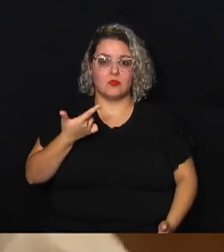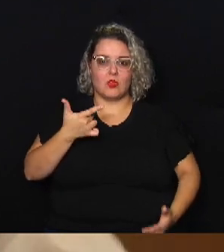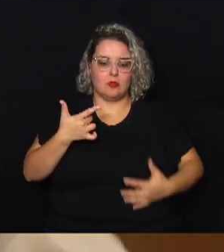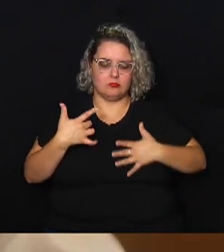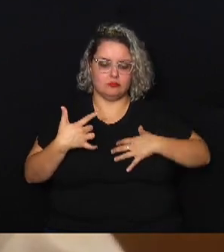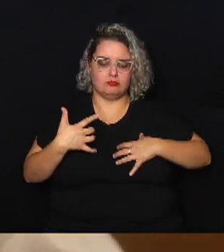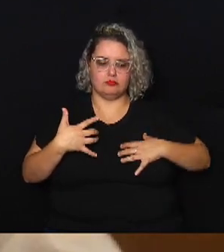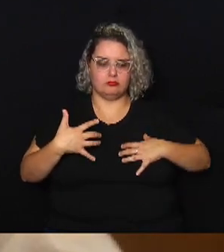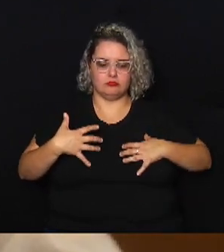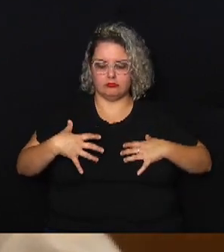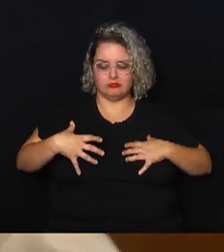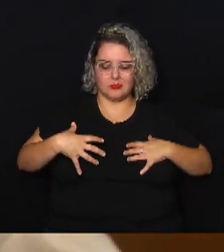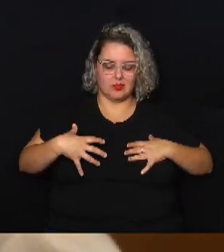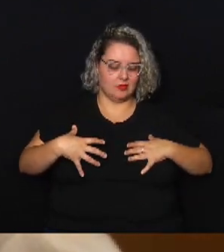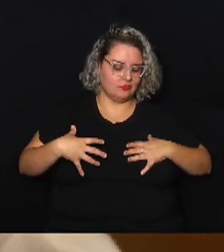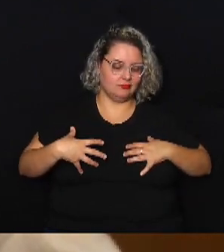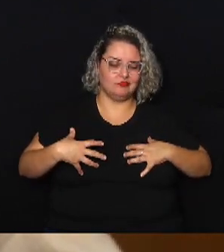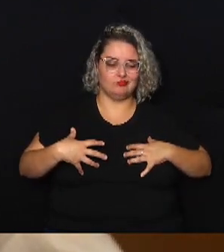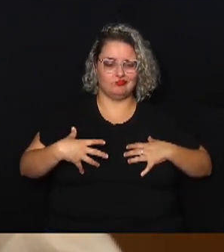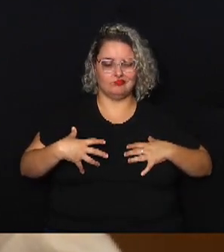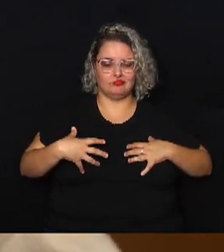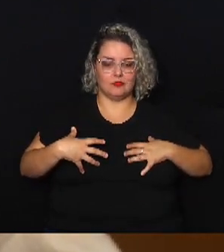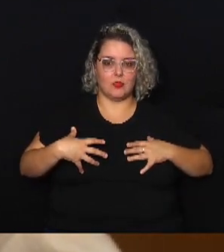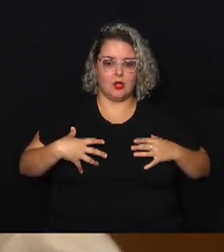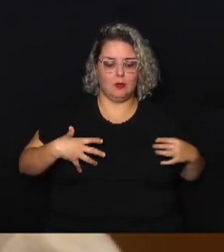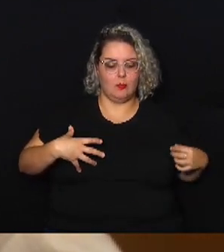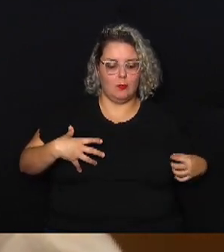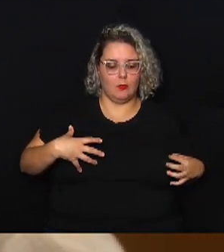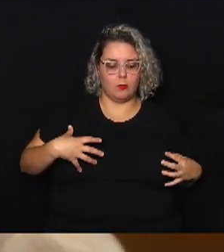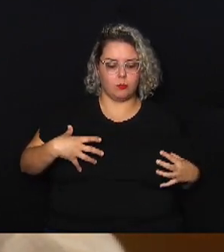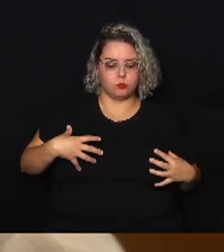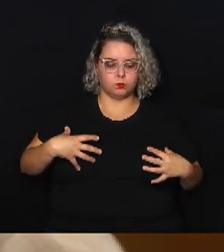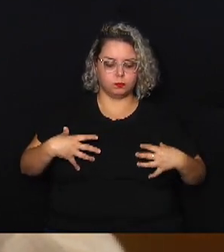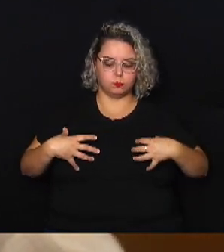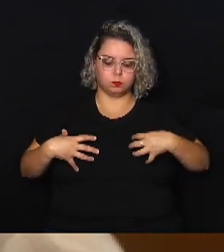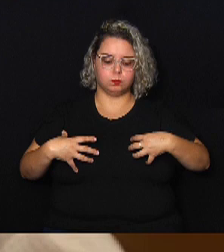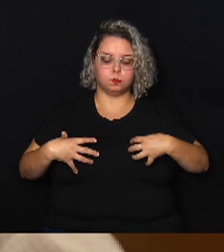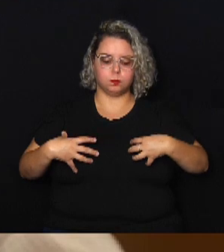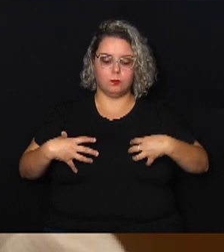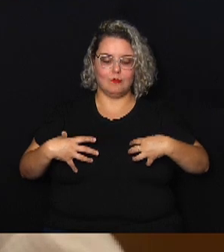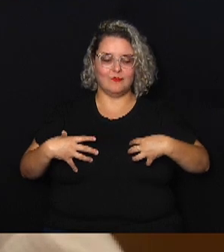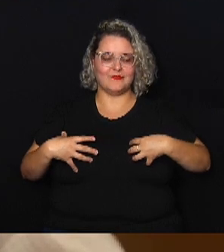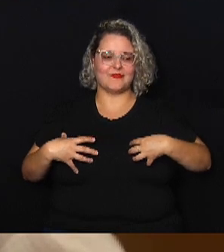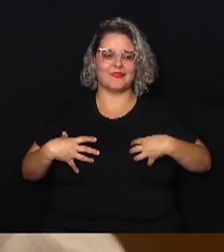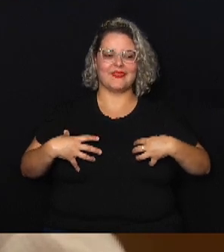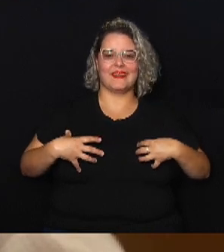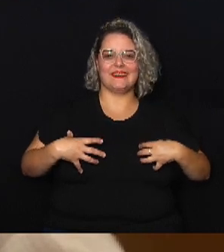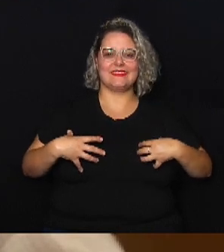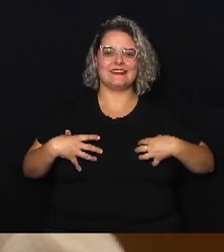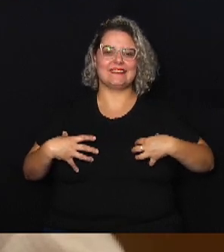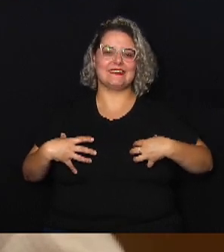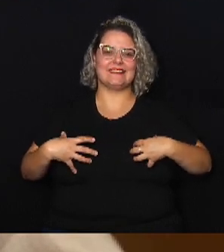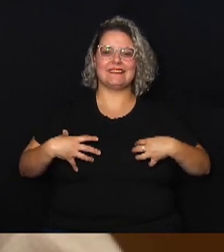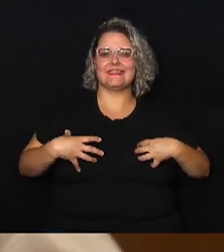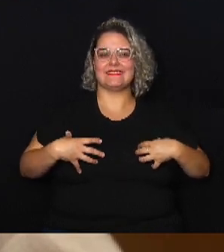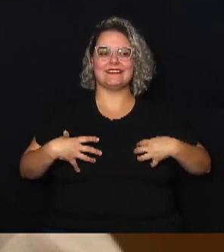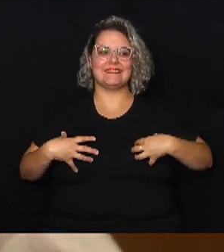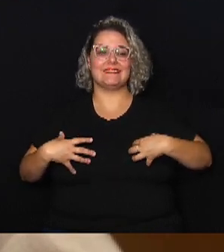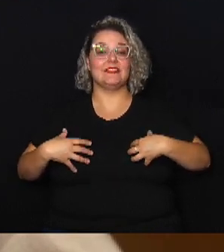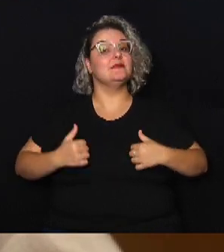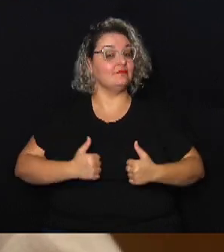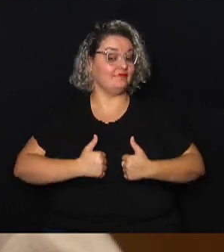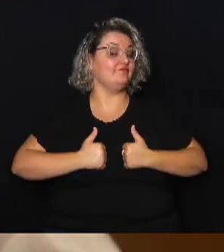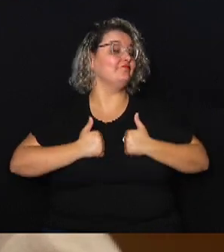gente faz uma cirurgia que a gente coloca um implante de silicone, a pessoa ela muda a autoestima,